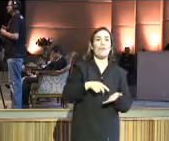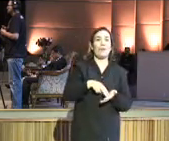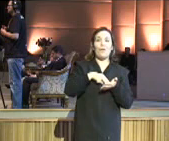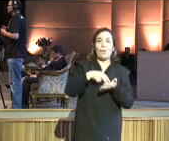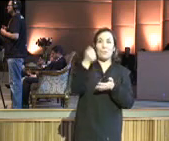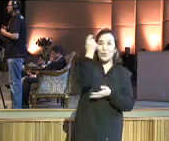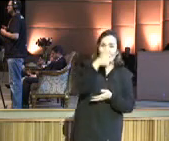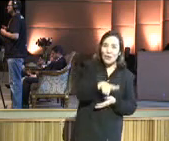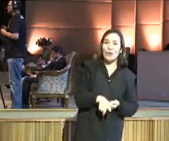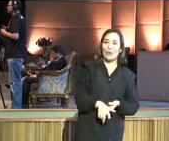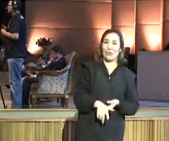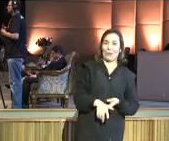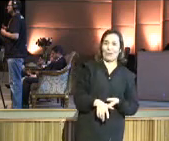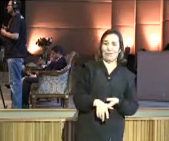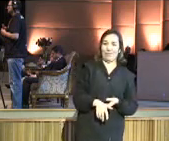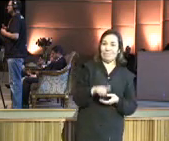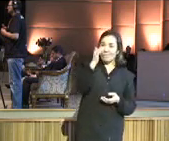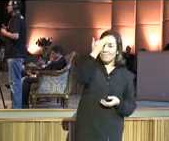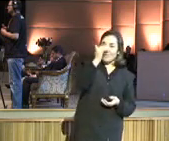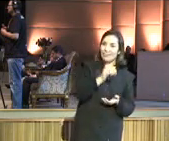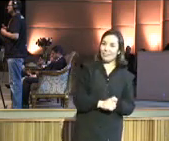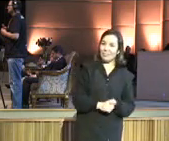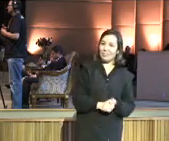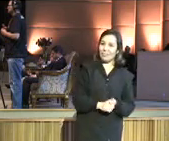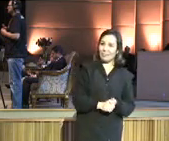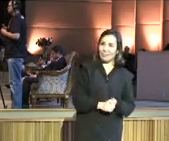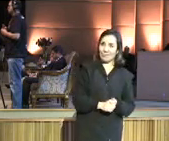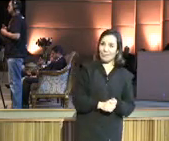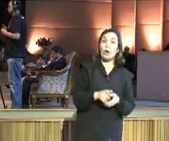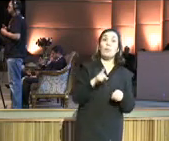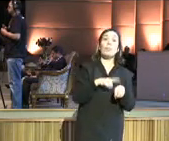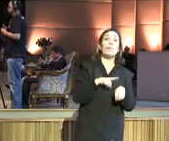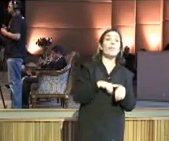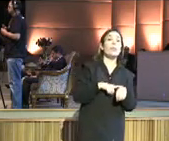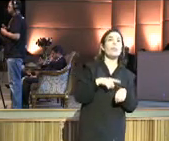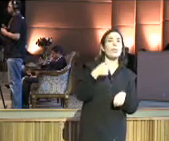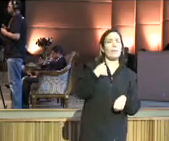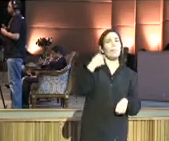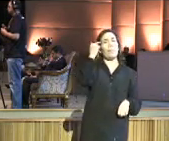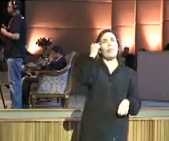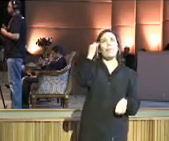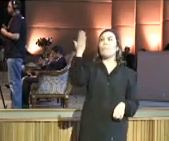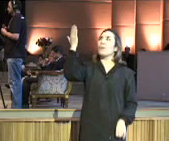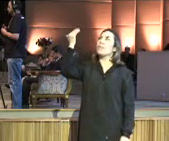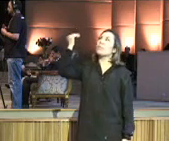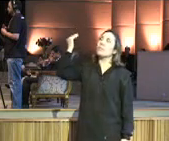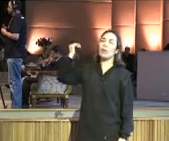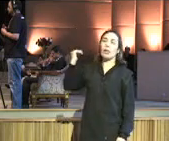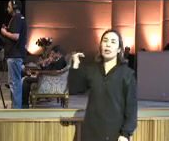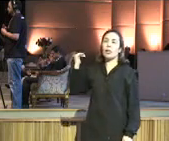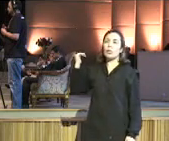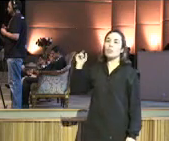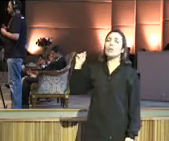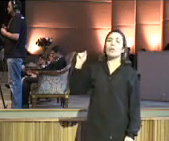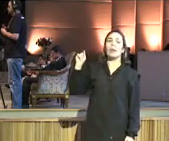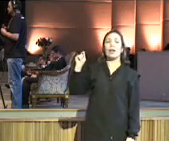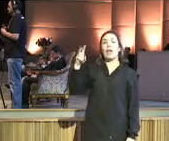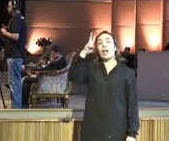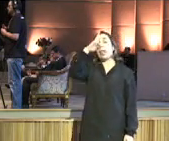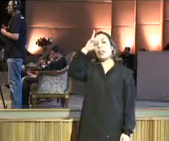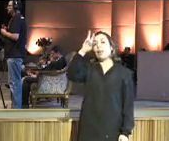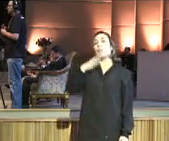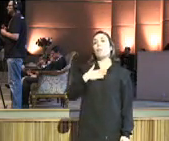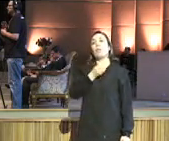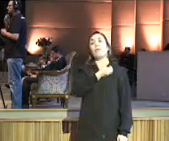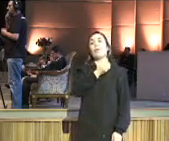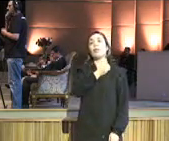eu olho para trás, eu vou encontrar as rochas tremendas da graça de Deus que Ele já deixou na minha